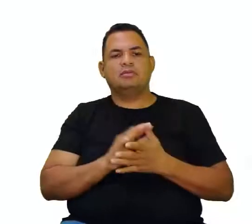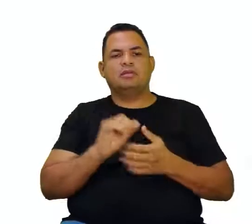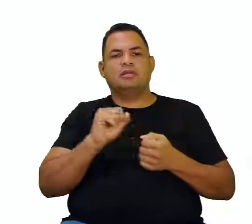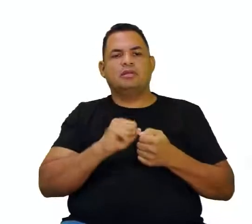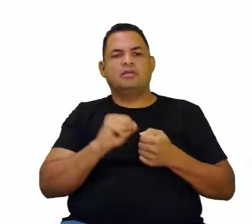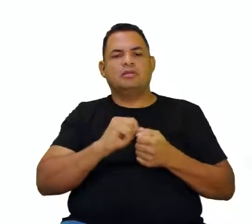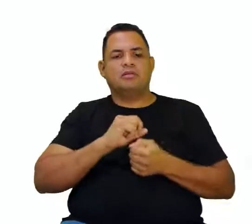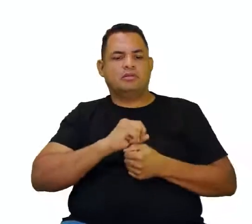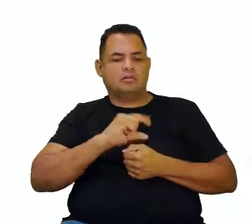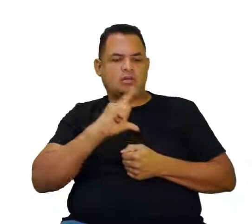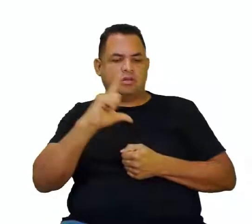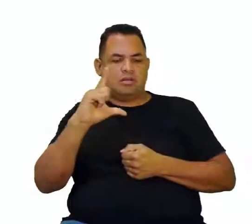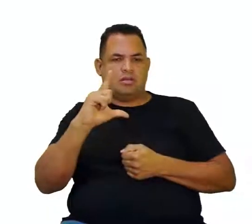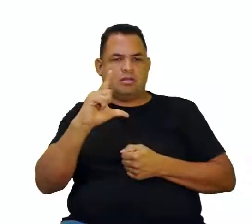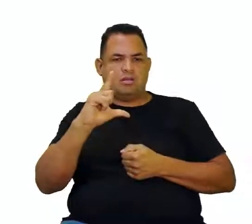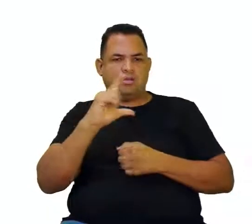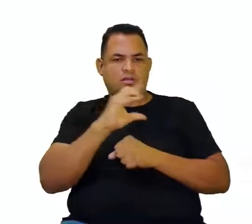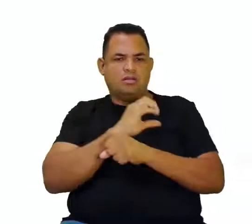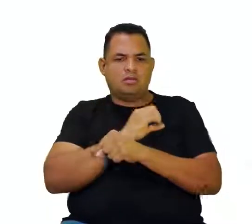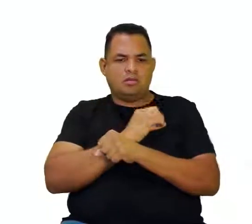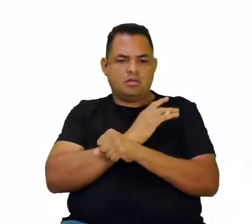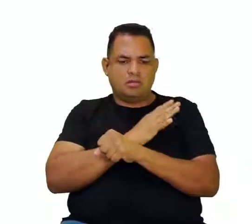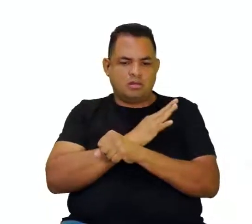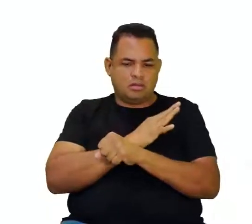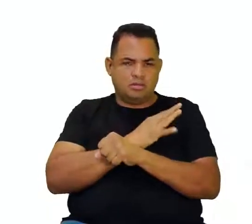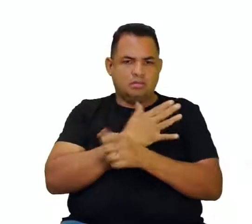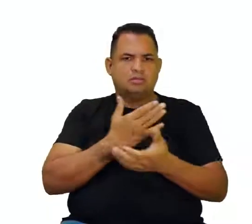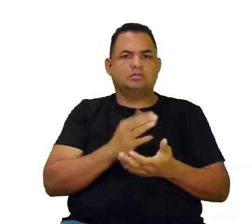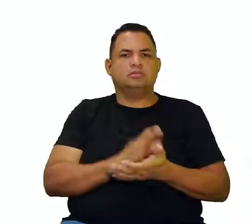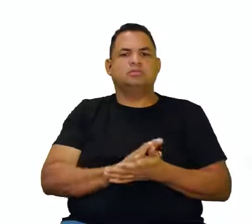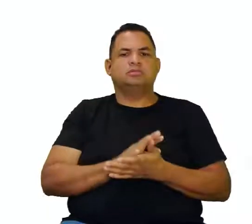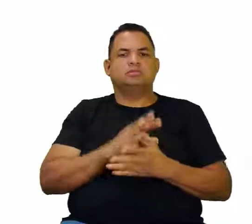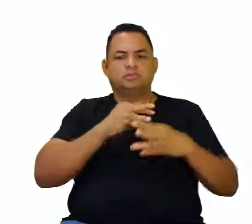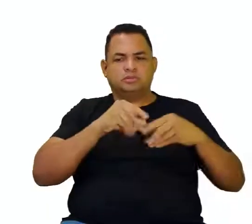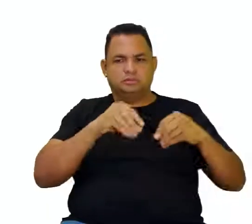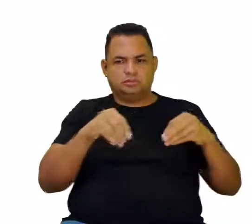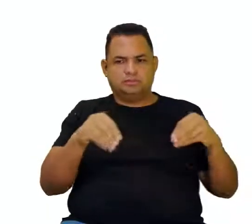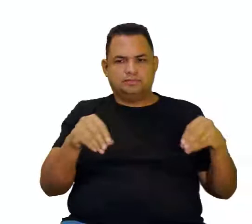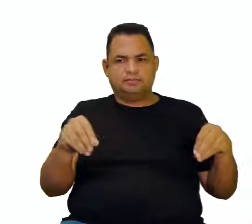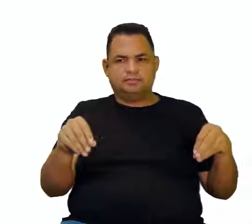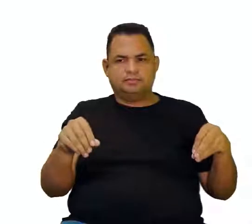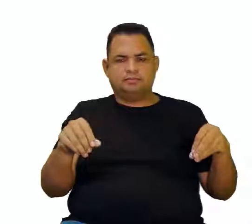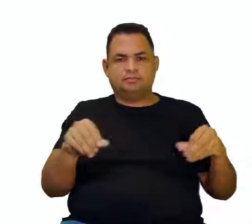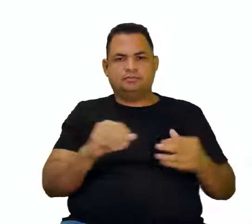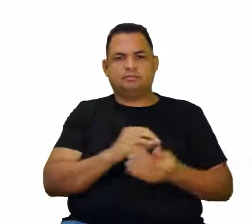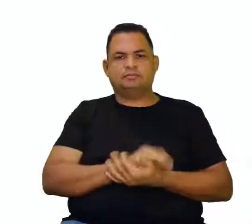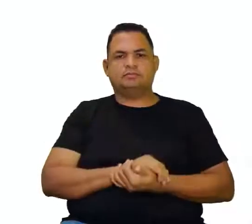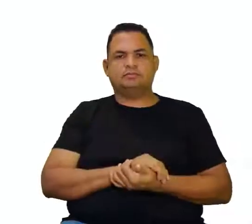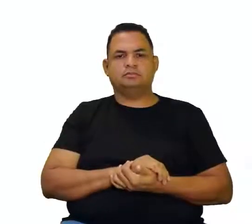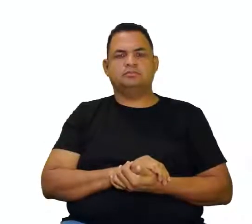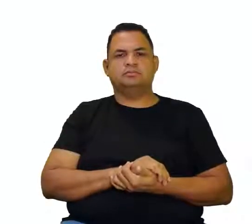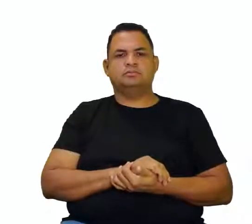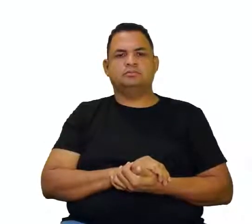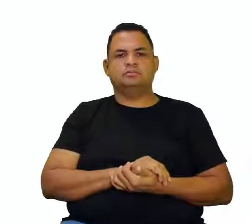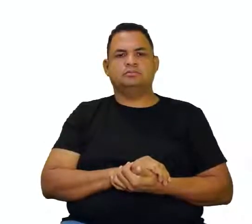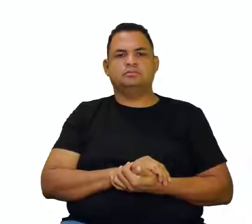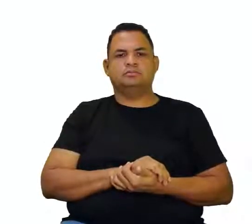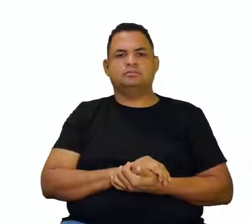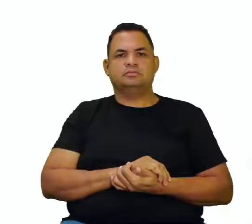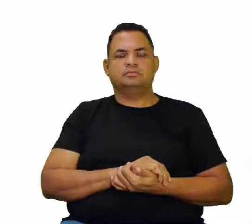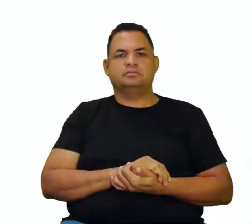ou aumentar o teor de alcalinidade do solo. Então, a nossa resposta correta aqui é